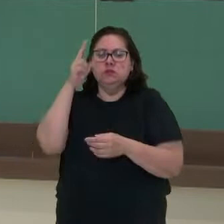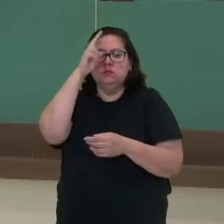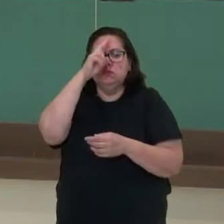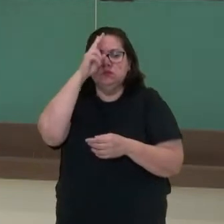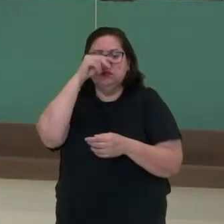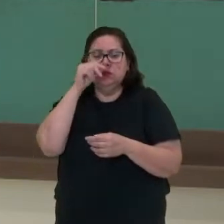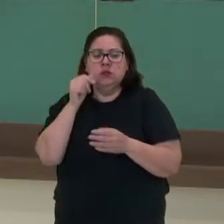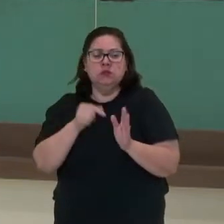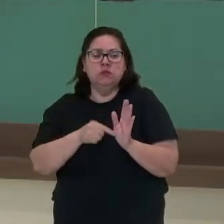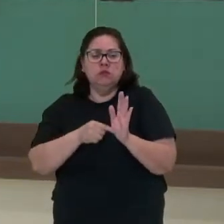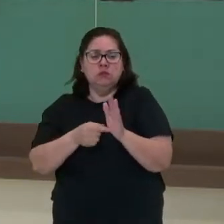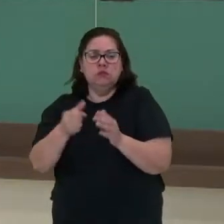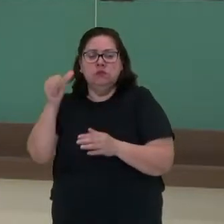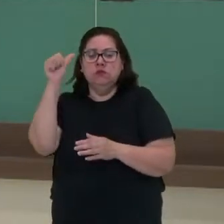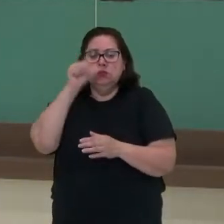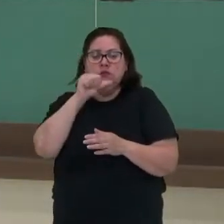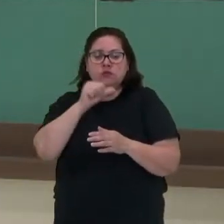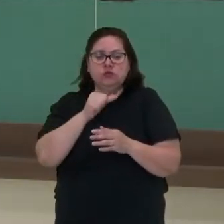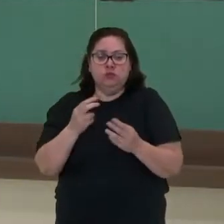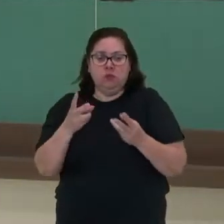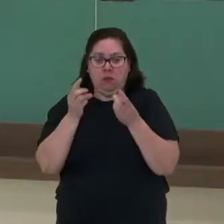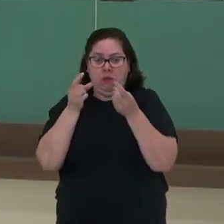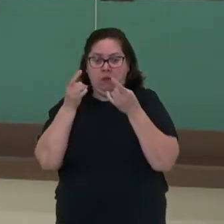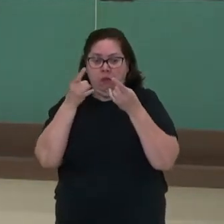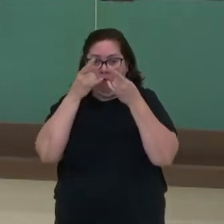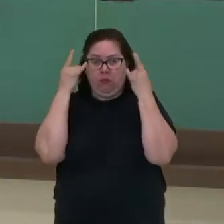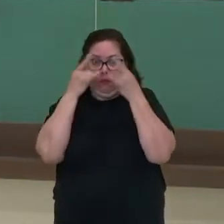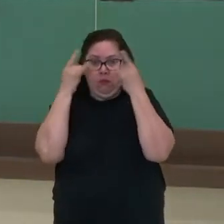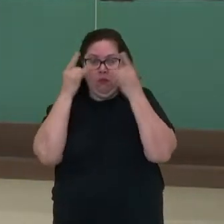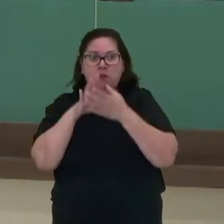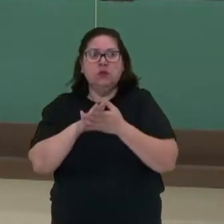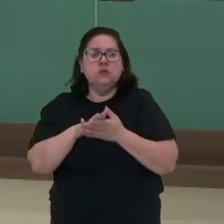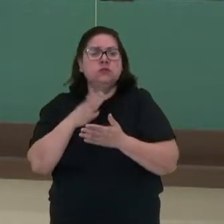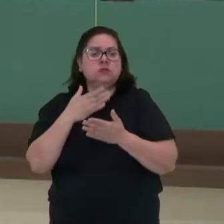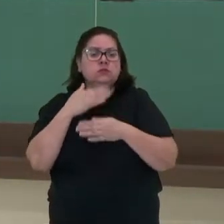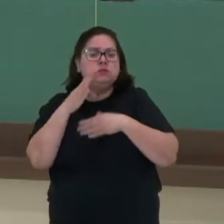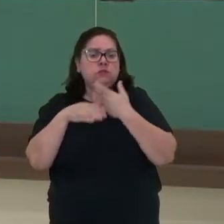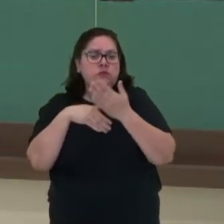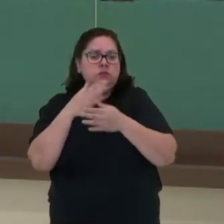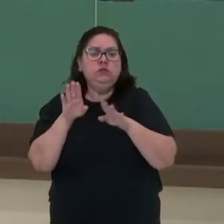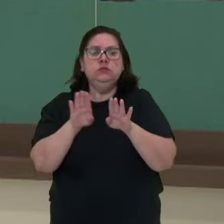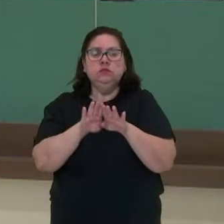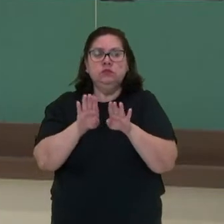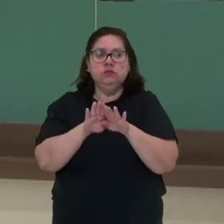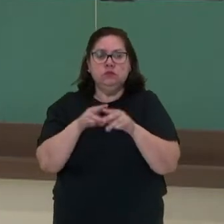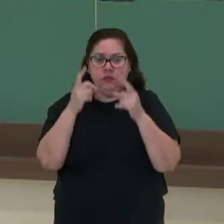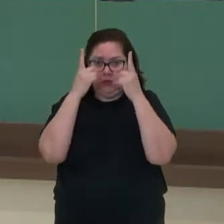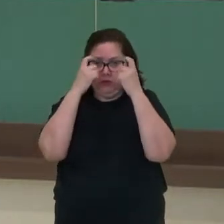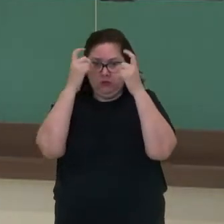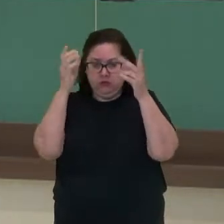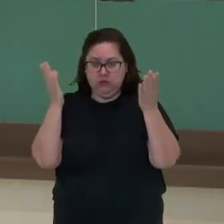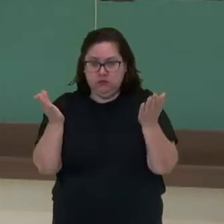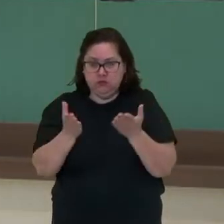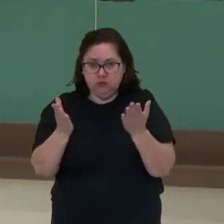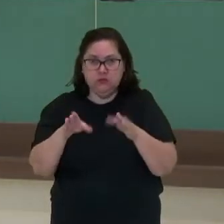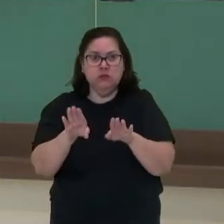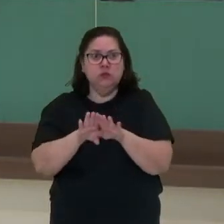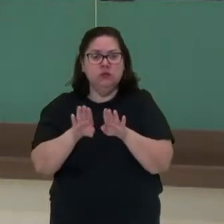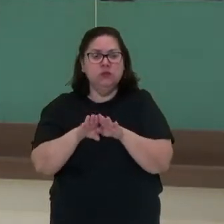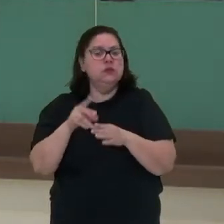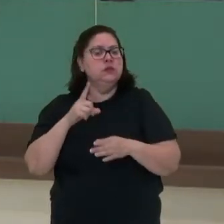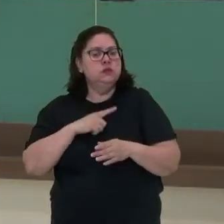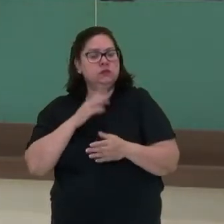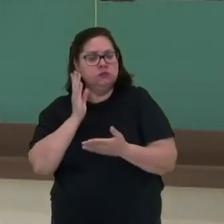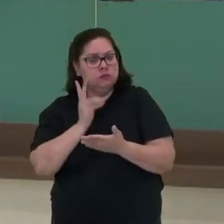lado negativo da ganância, mas mostrando exatamente essa vivência do homem no passar do tempo? E ele mostra a violência nos dias atuais. Então ele sempre tem